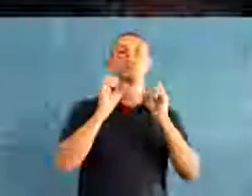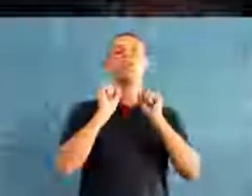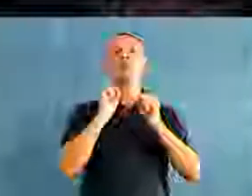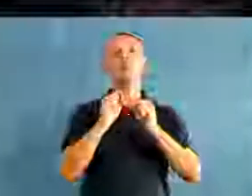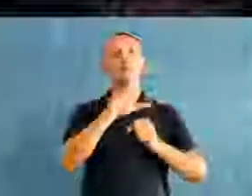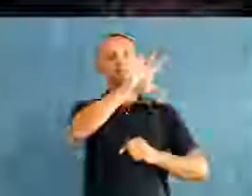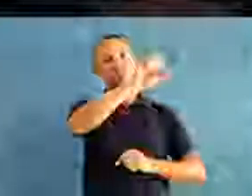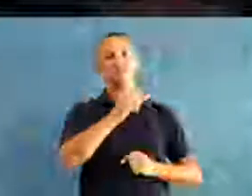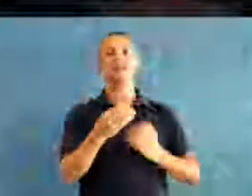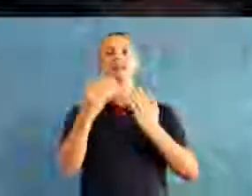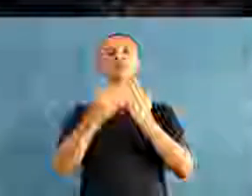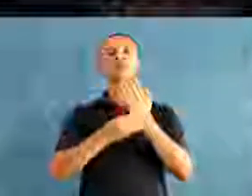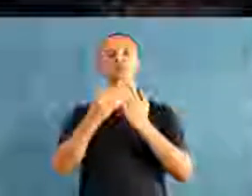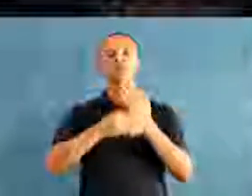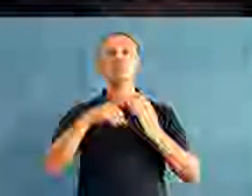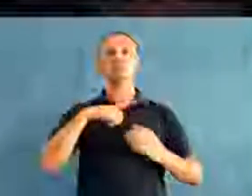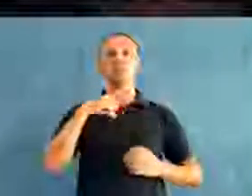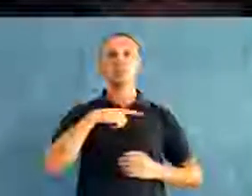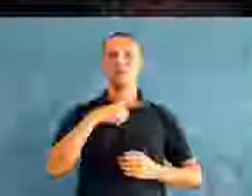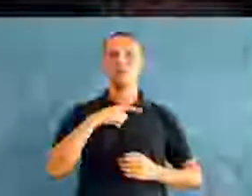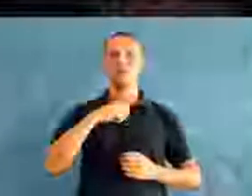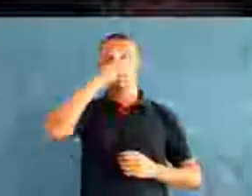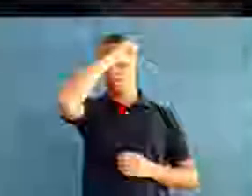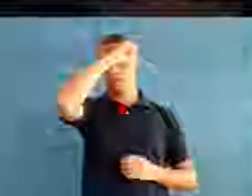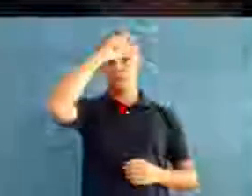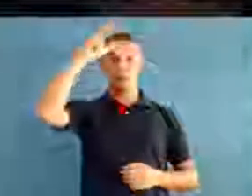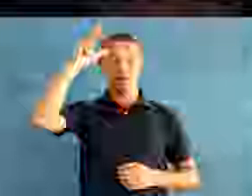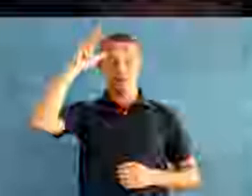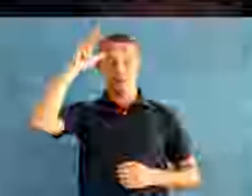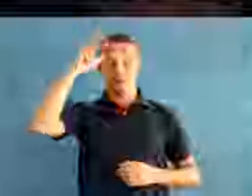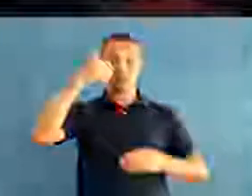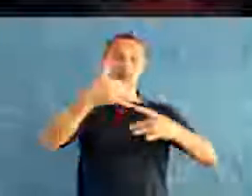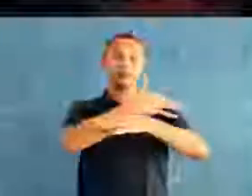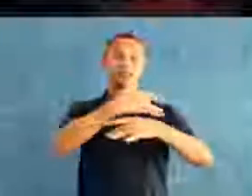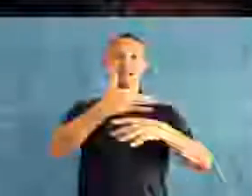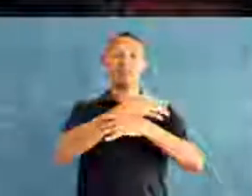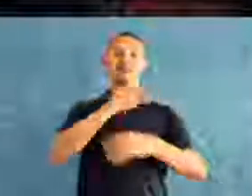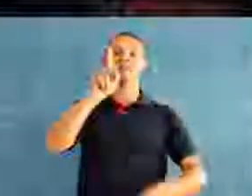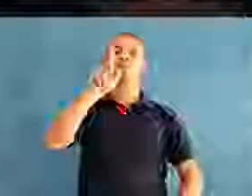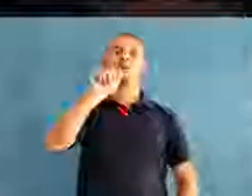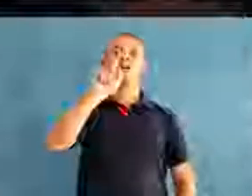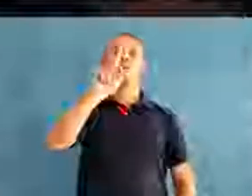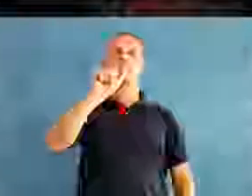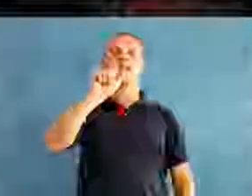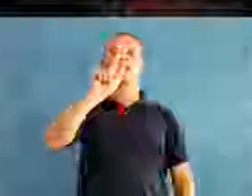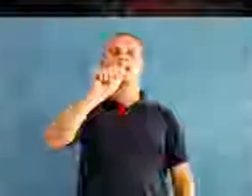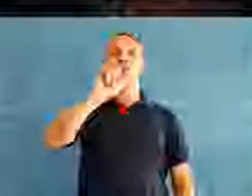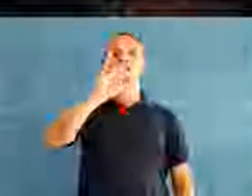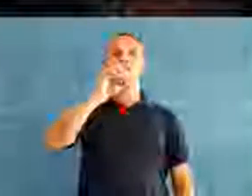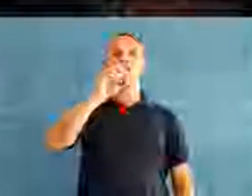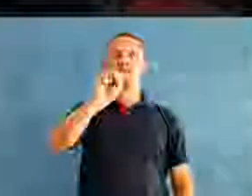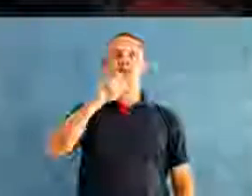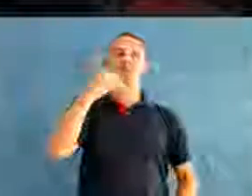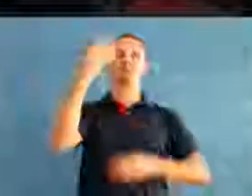um exemplar junto à Prefeitura Municipal de Papagaios, que é a terra natal de Bartolomeu Campos de Queiroz. Né? É um livro